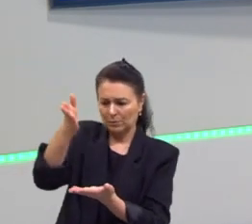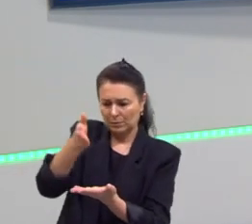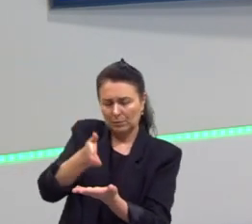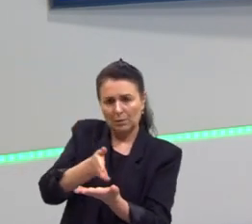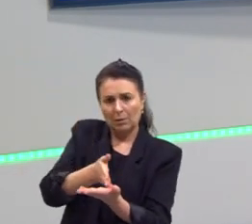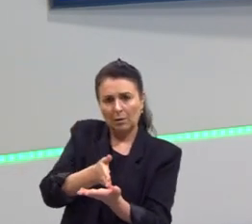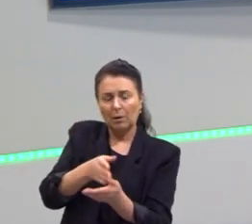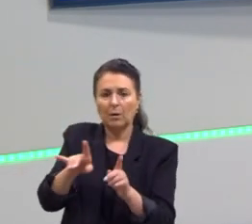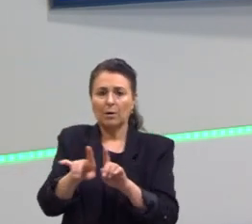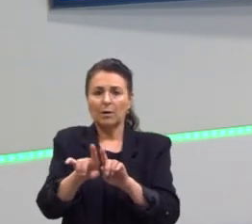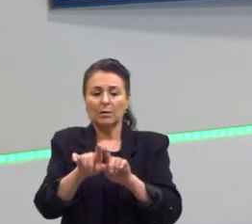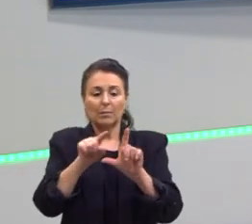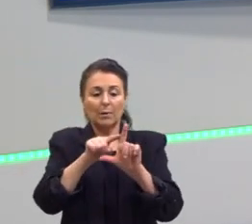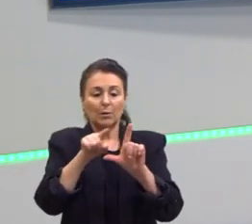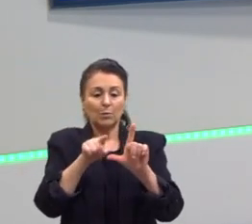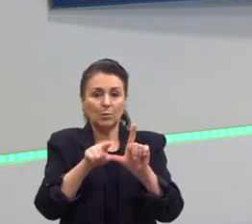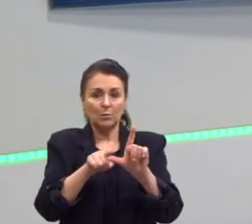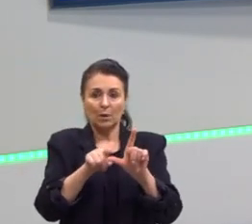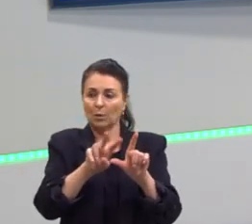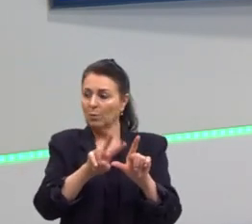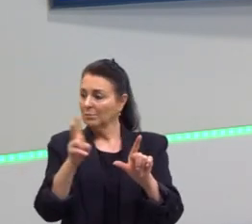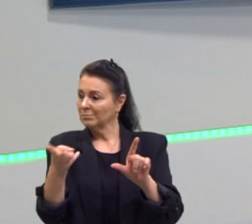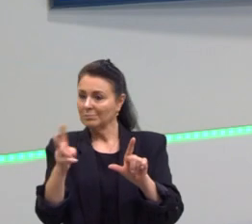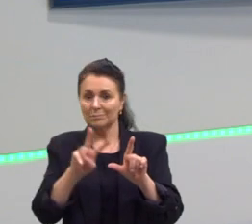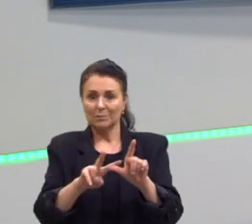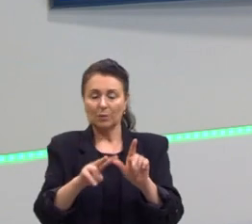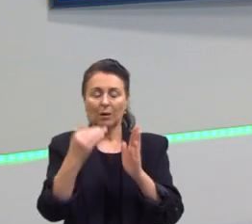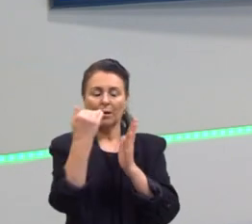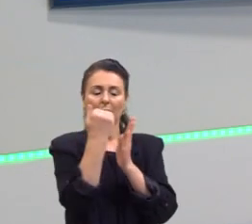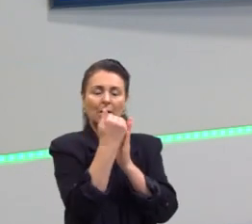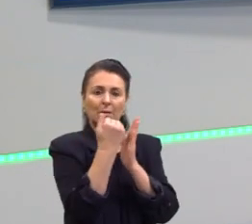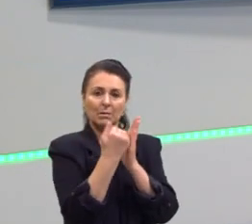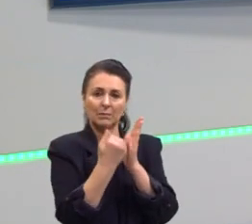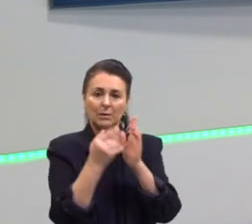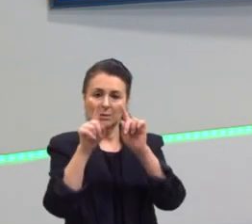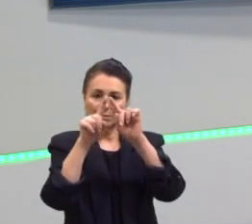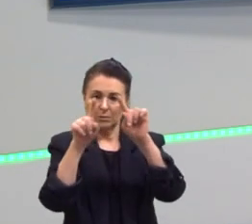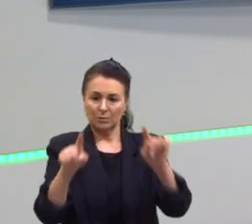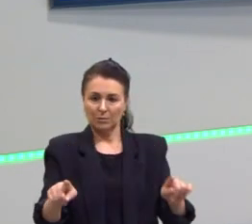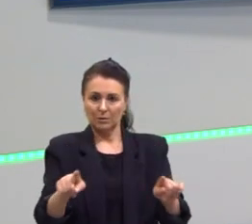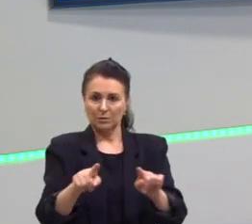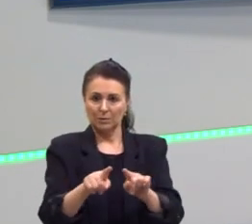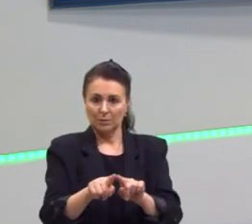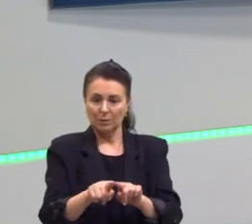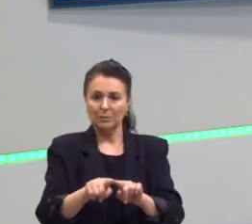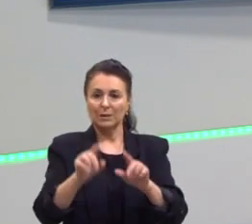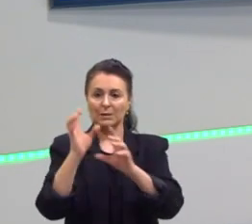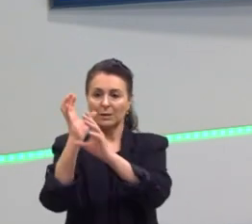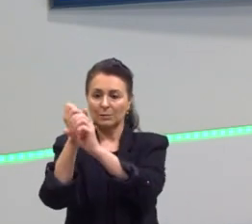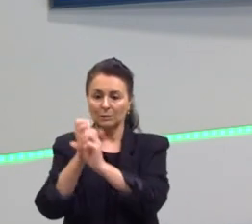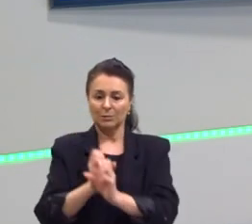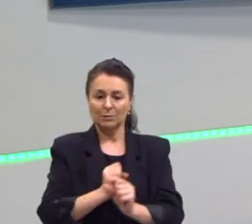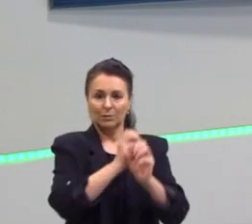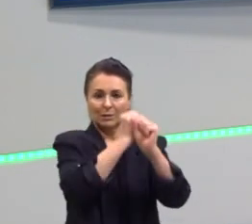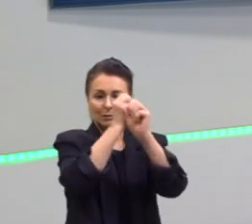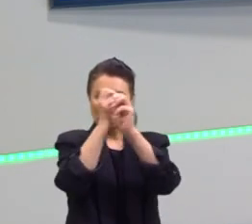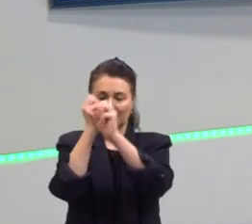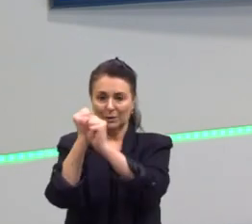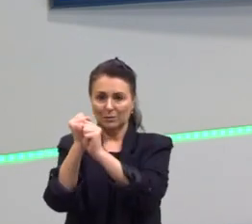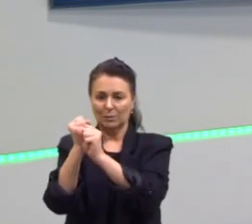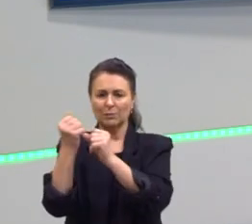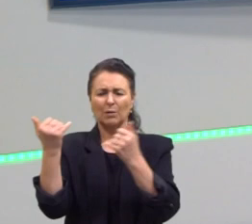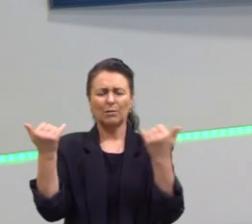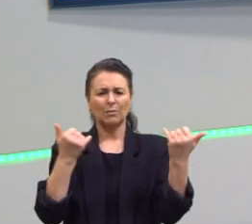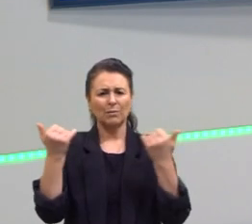a questão dos ângulos correspondentes classificação dos triângulos e dos quadriláteros são várias